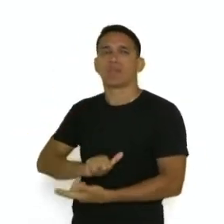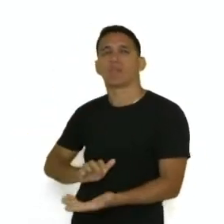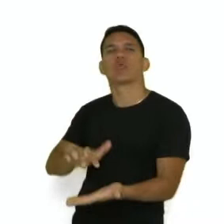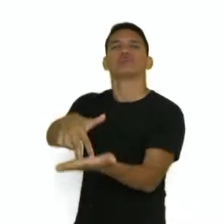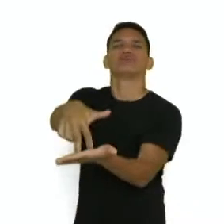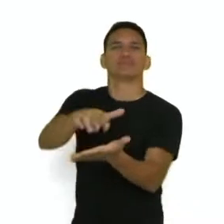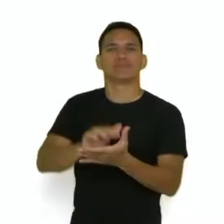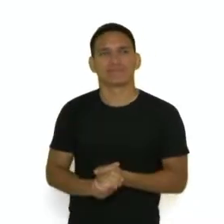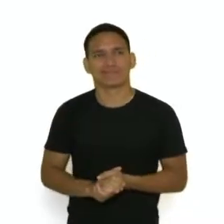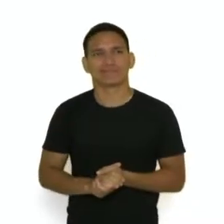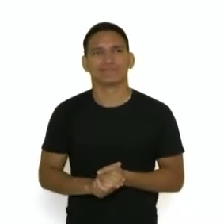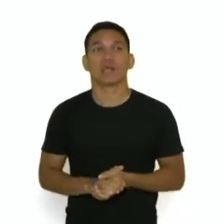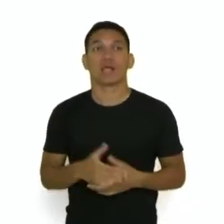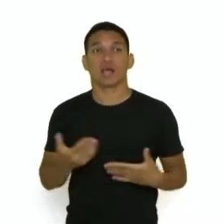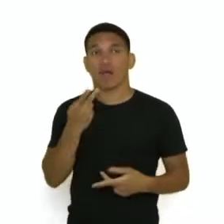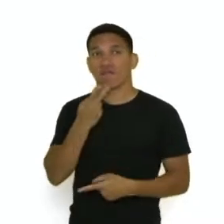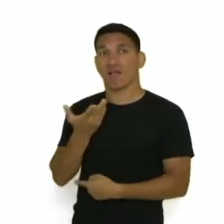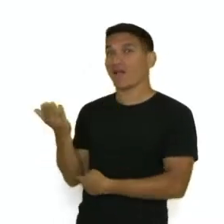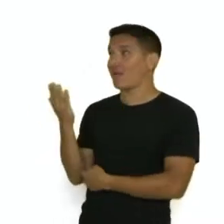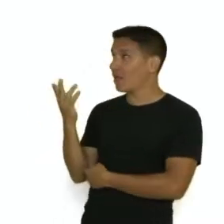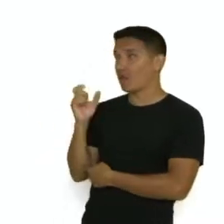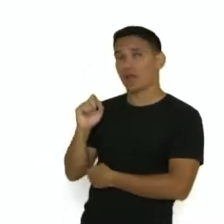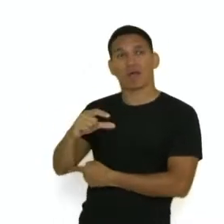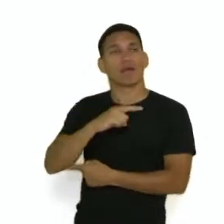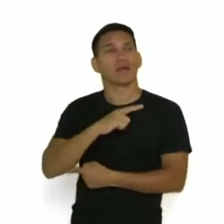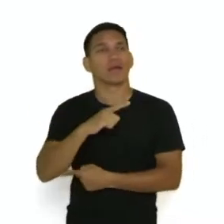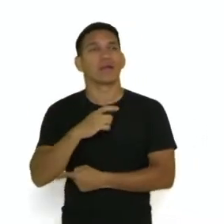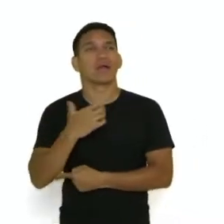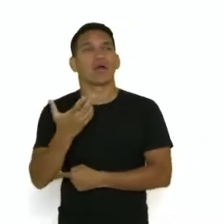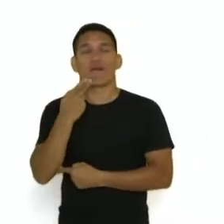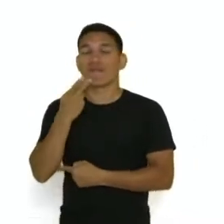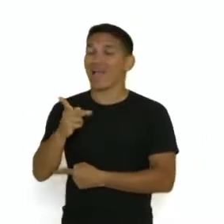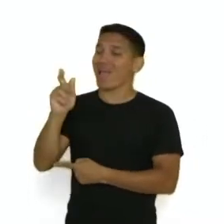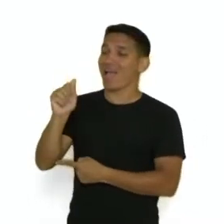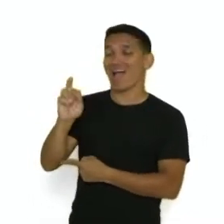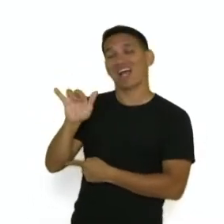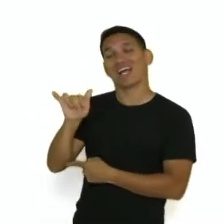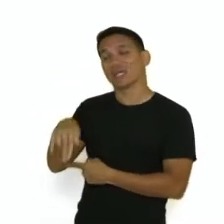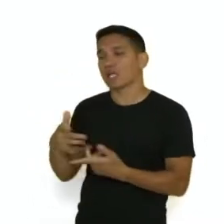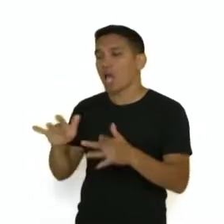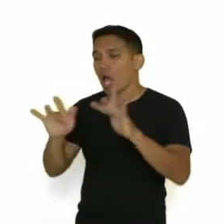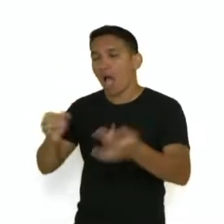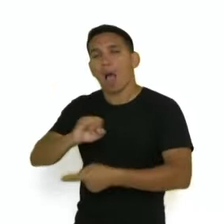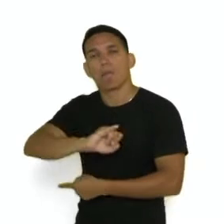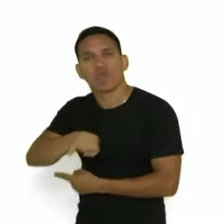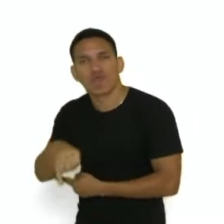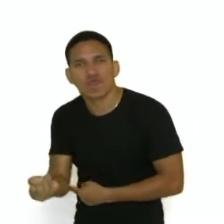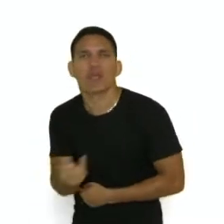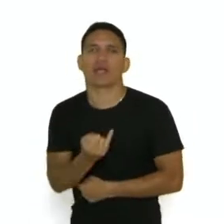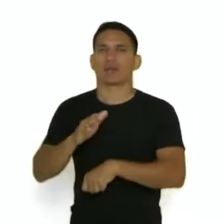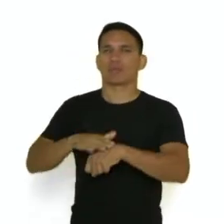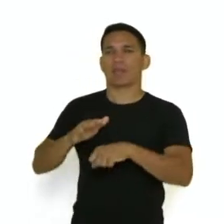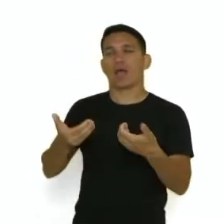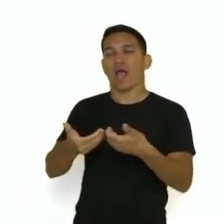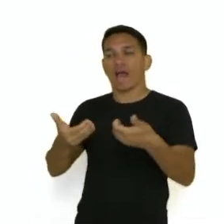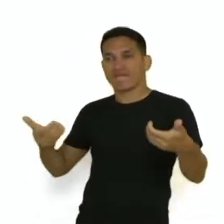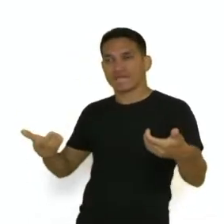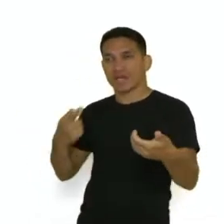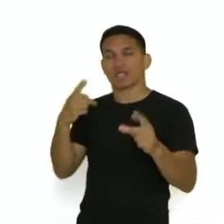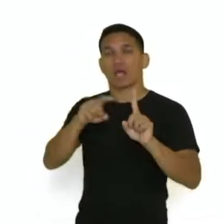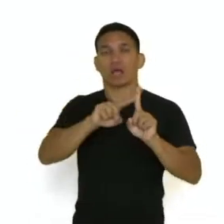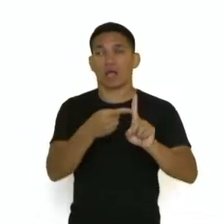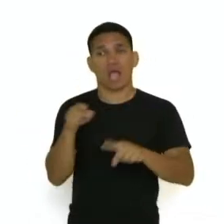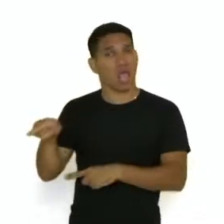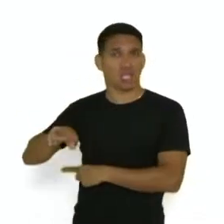Para Karen, queria dizer que aproveite sua licença maternidade. Para os demais integrantes da redação, ela não estará em